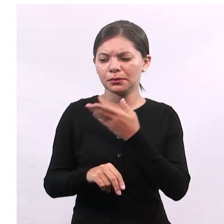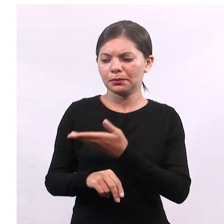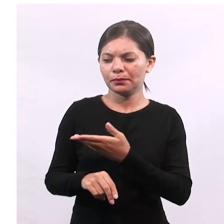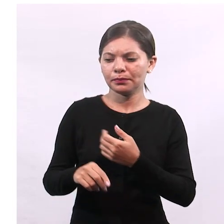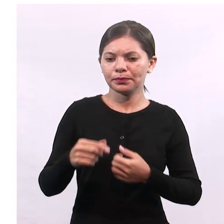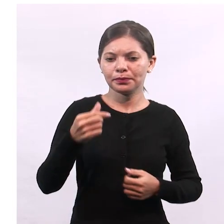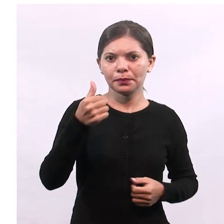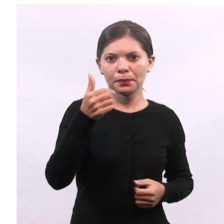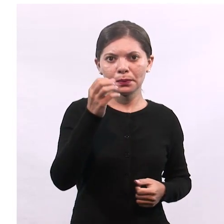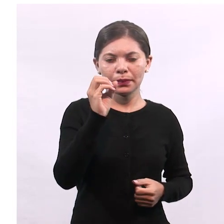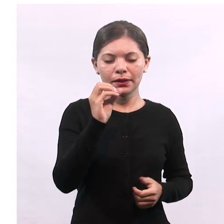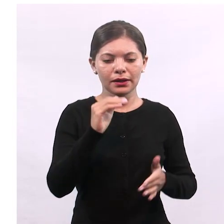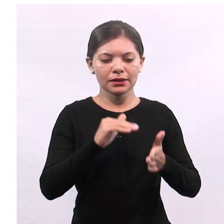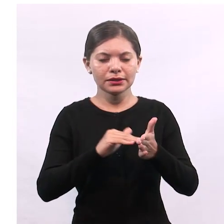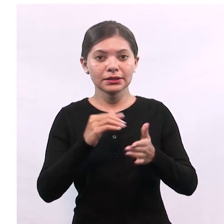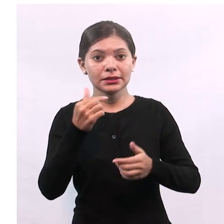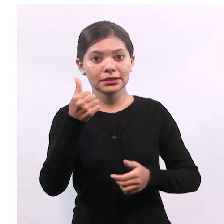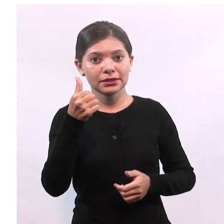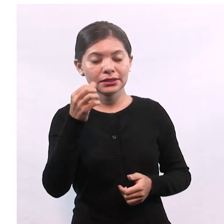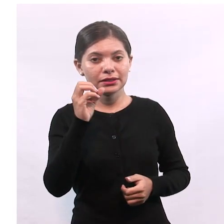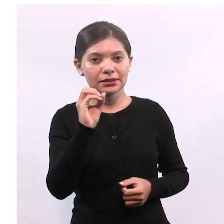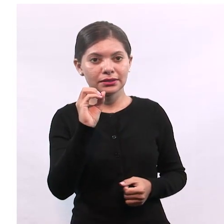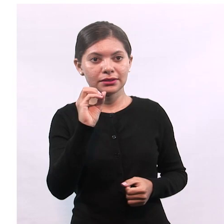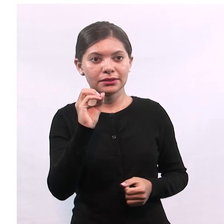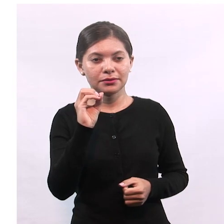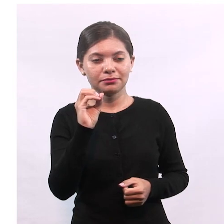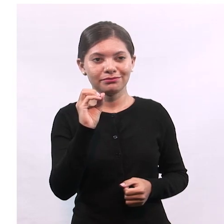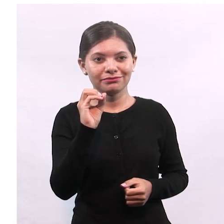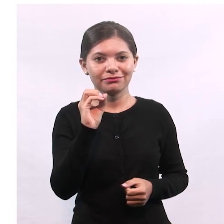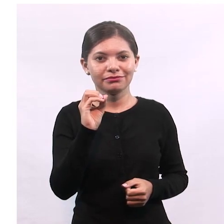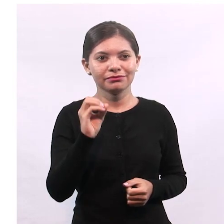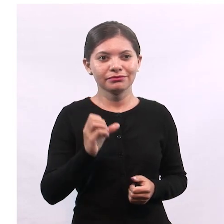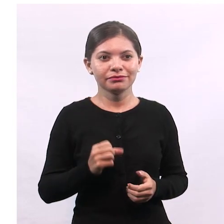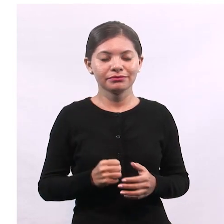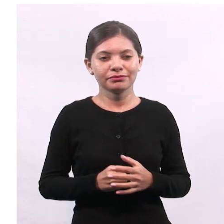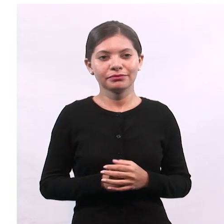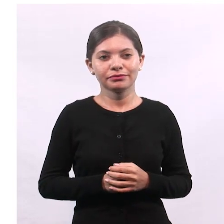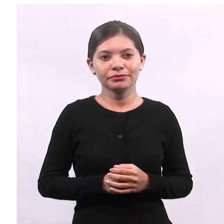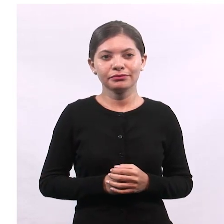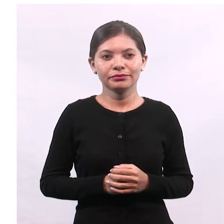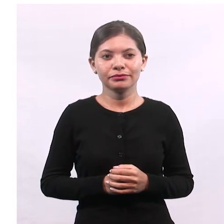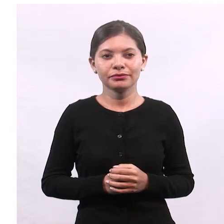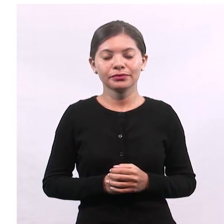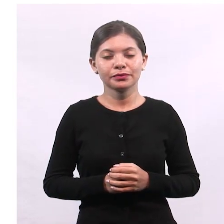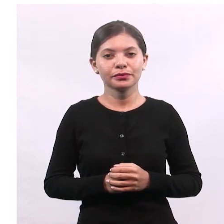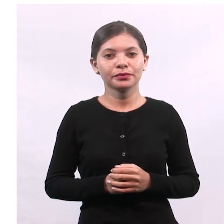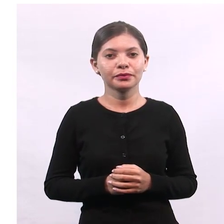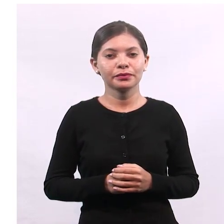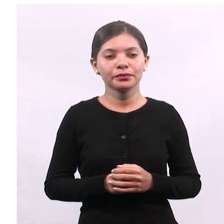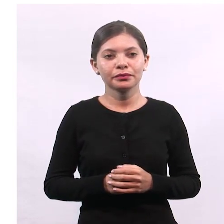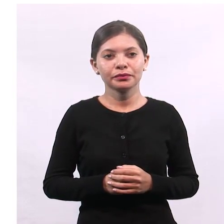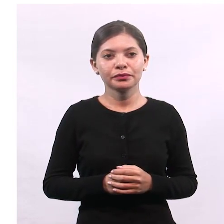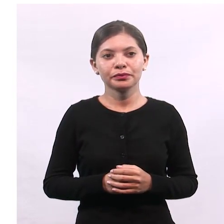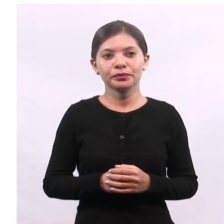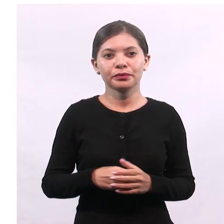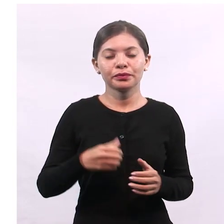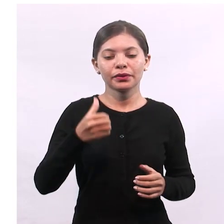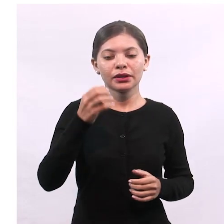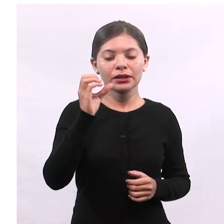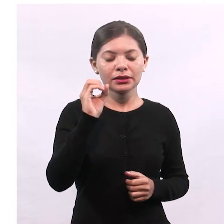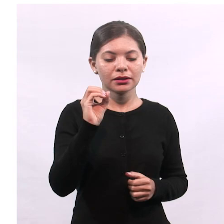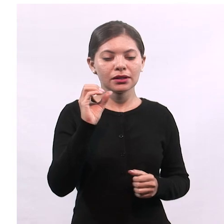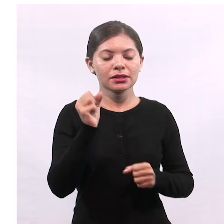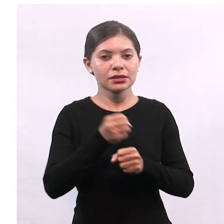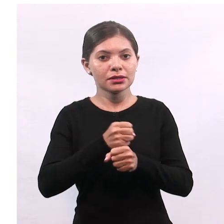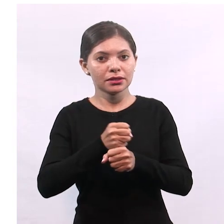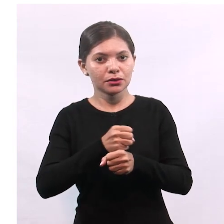em 10 anos com exceção do início e do terno mas a maior parte está sendo de 10 anos e